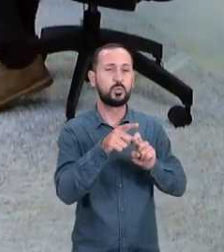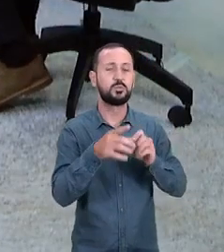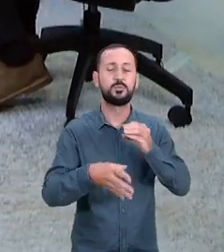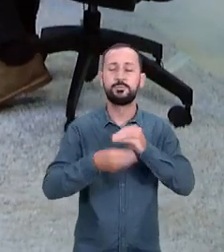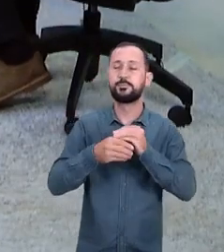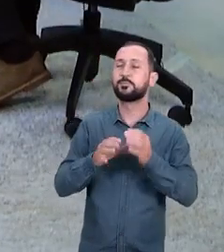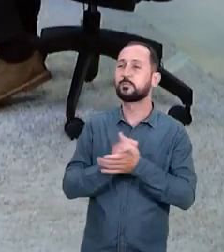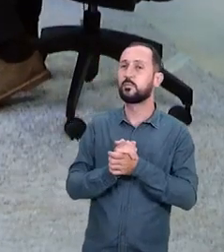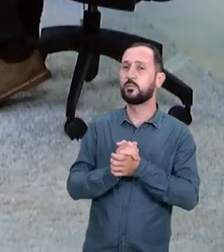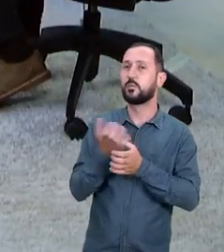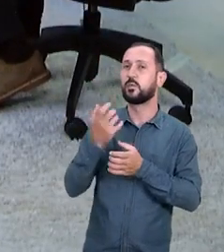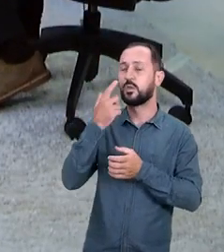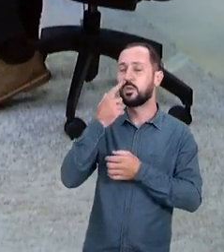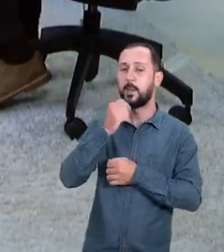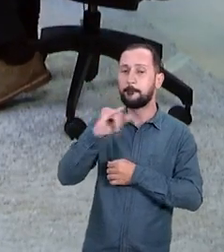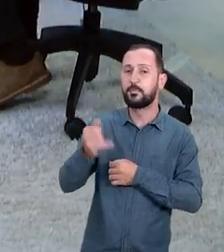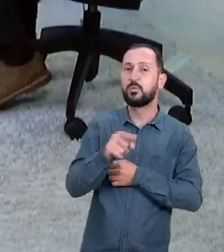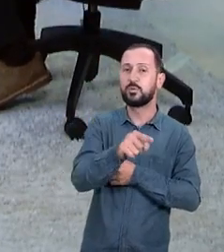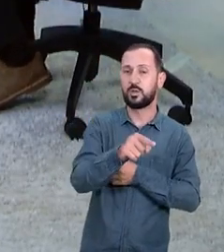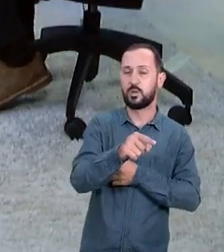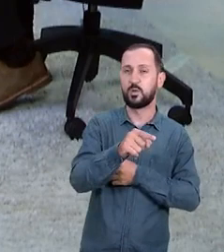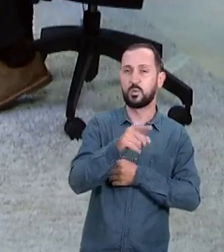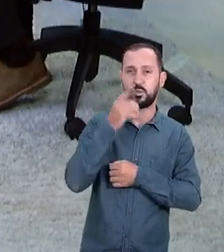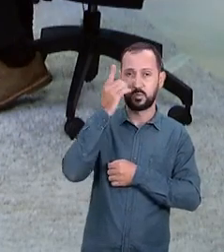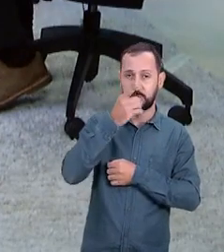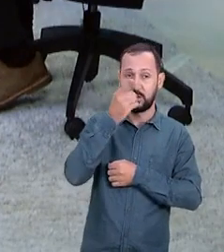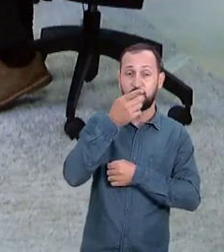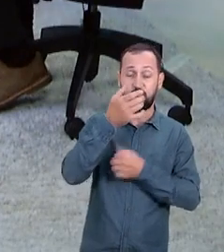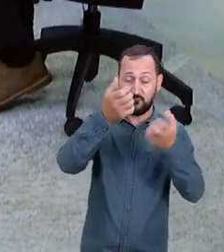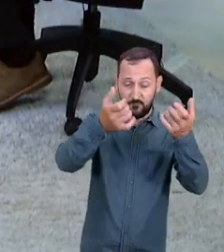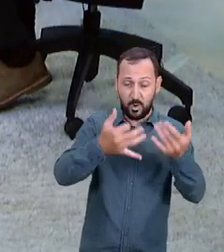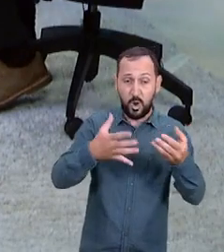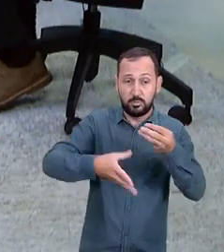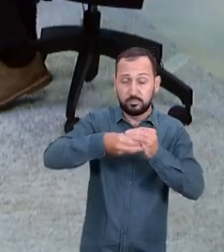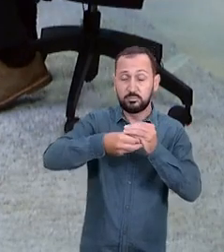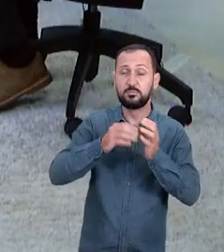Não. Eu gostaria de pegar o gancho do que o deputado falou.